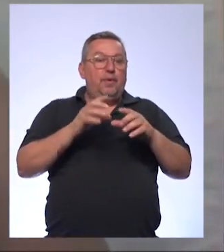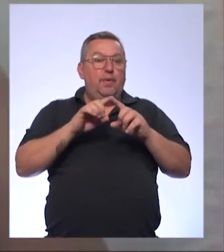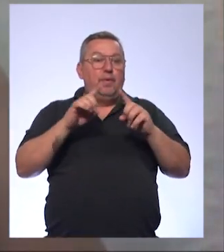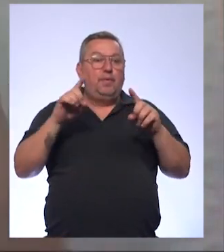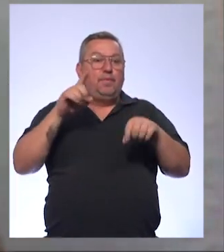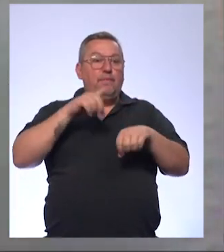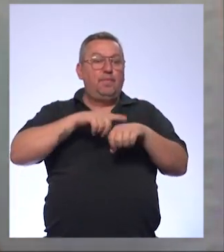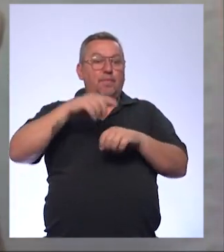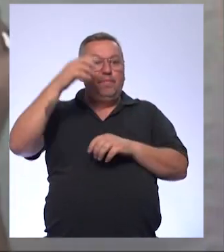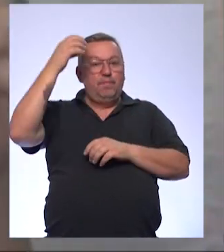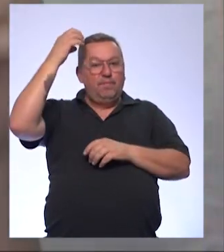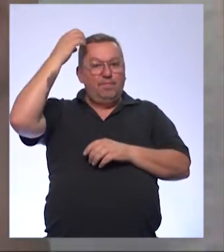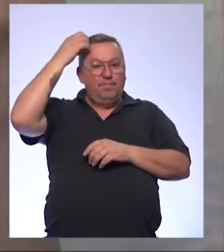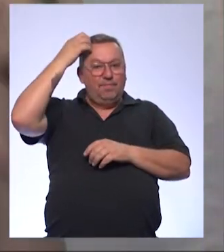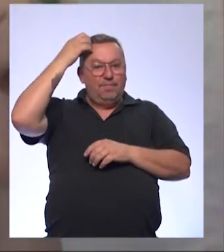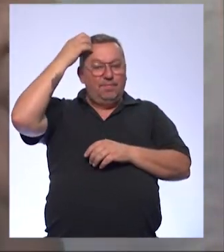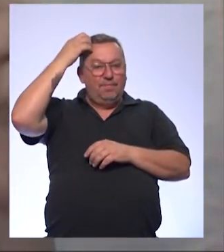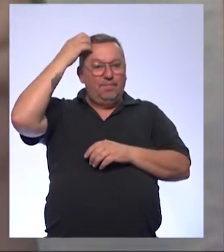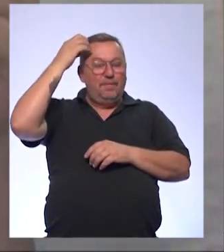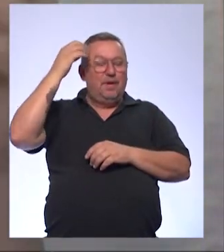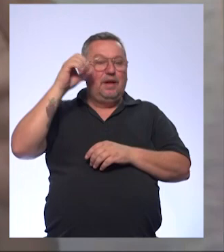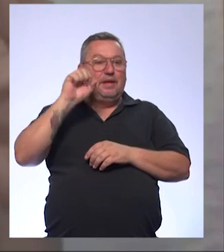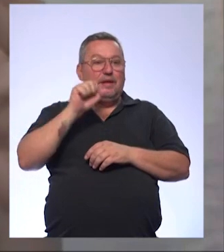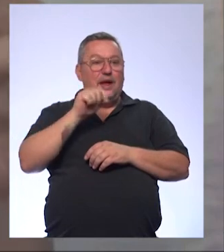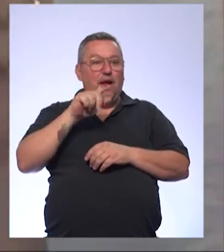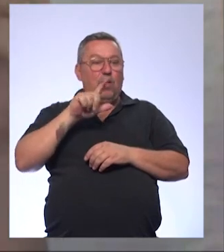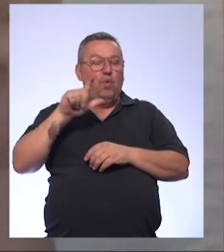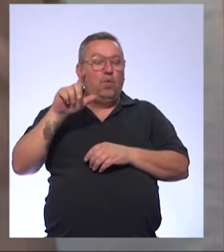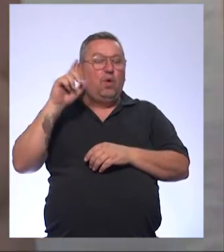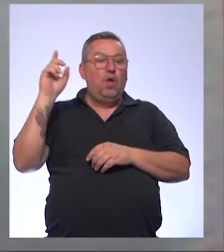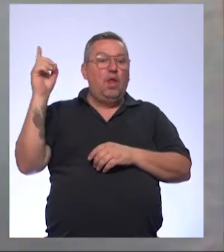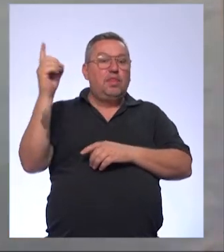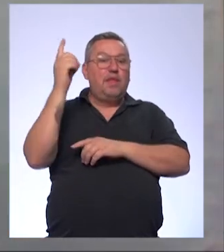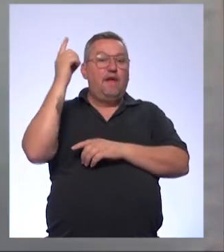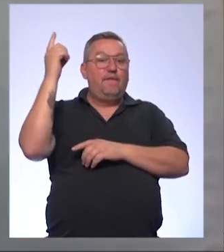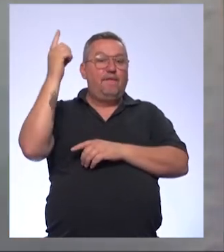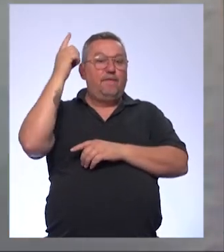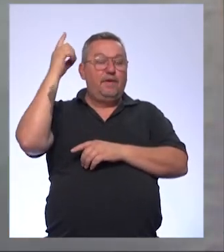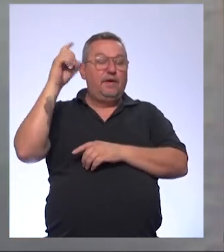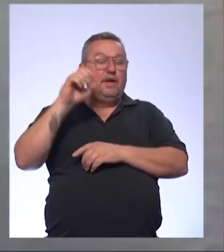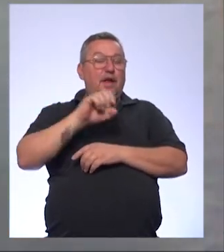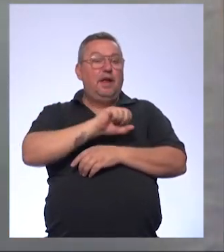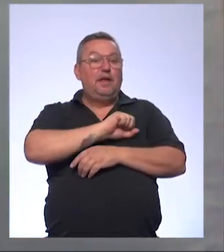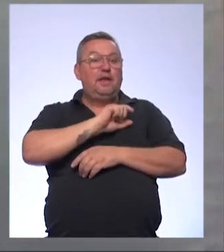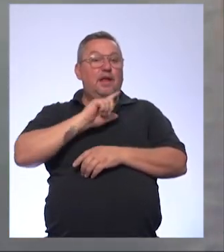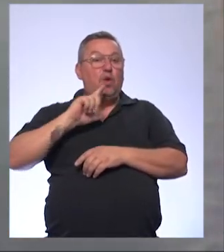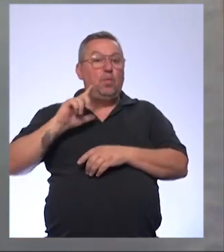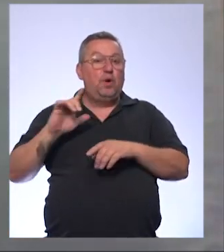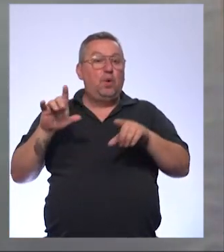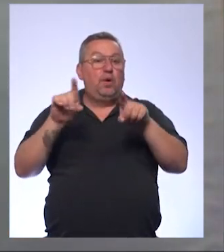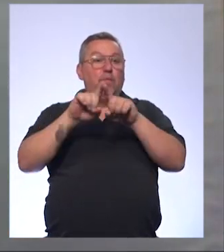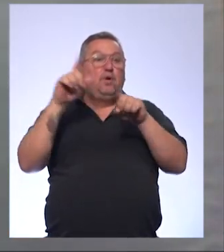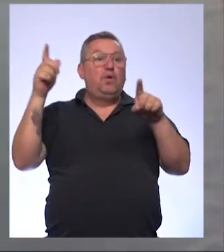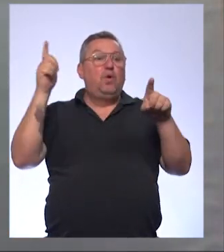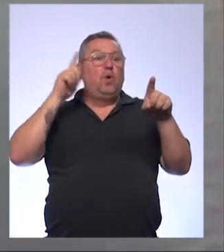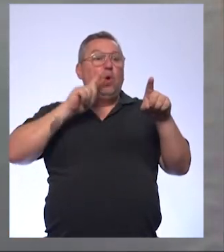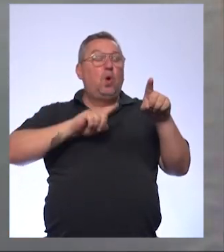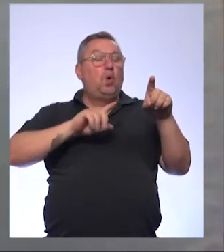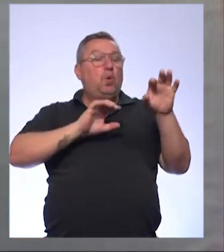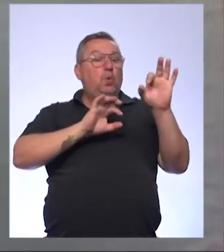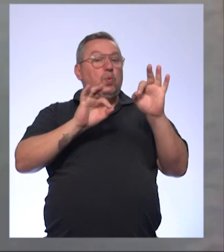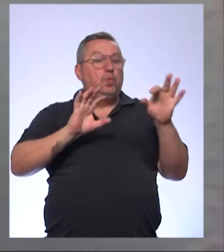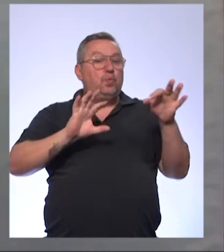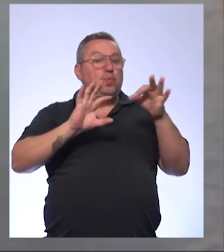dos reis, esses reis, Saul, Davi e Salomão, eles conseguiram unificar o